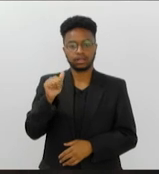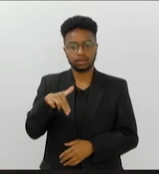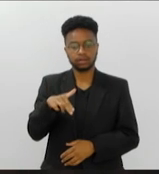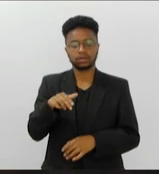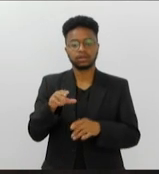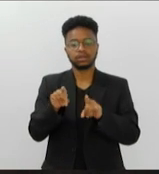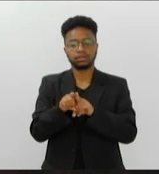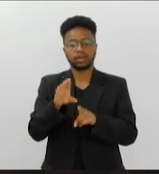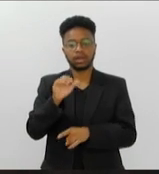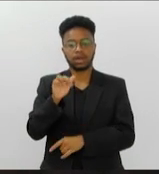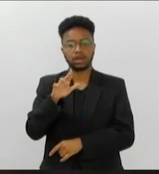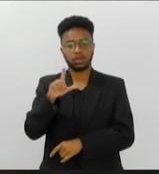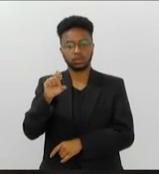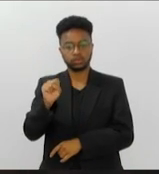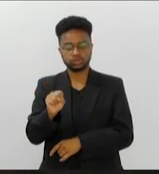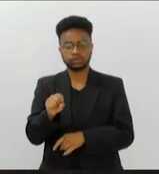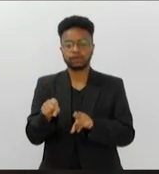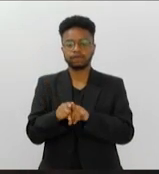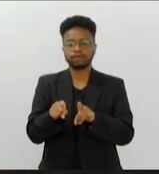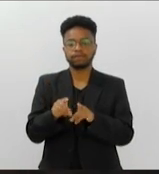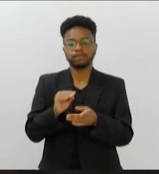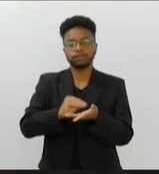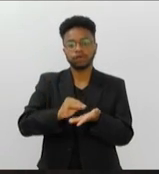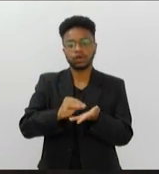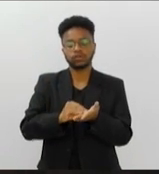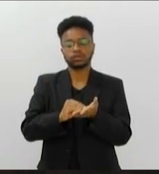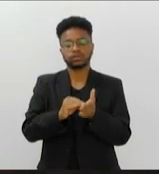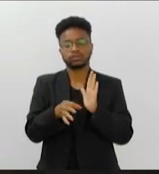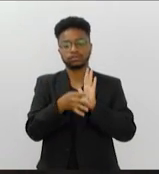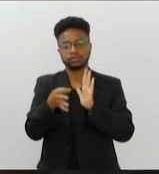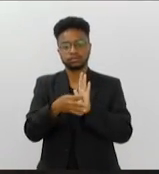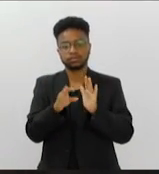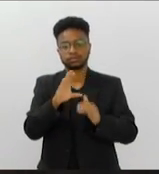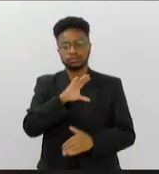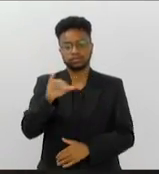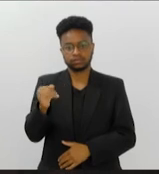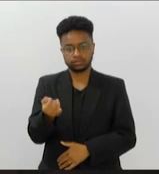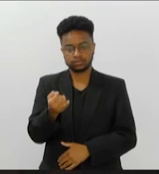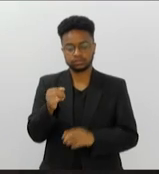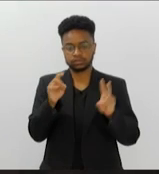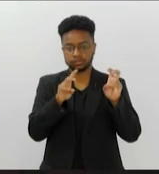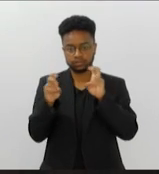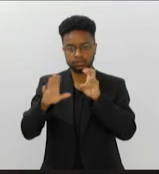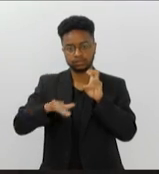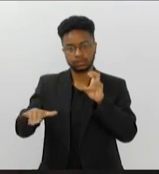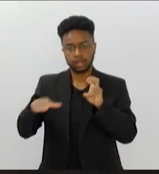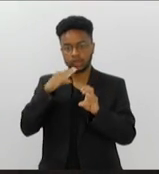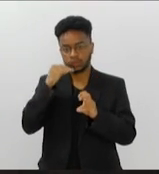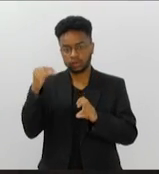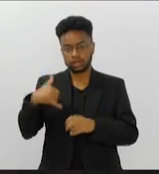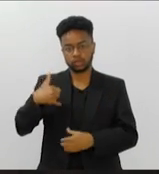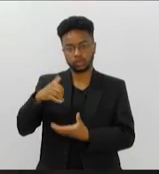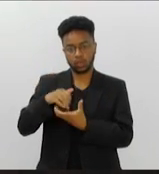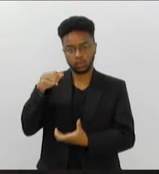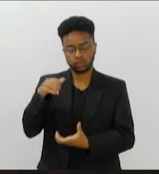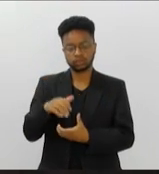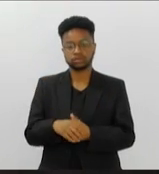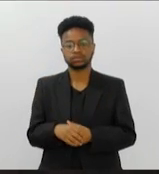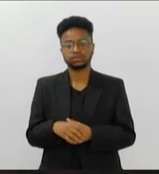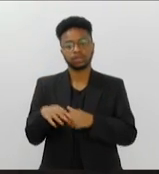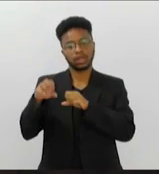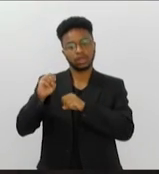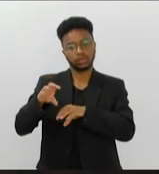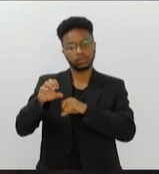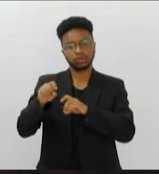Macedo, pendendo de pareceres das comissões de Constituição e Justiça, Assuntos da Criança, Adolescente e Idoso,